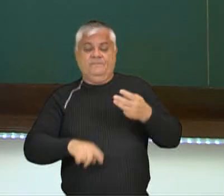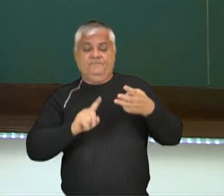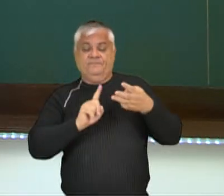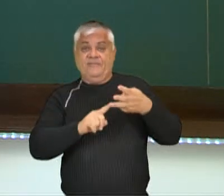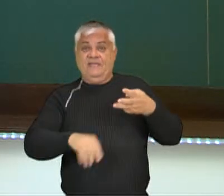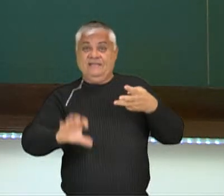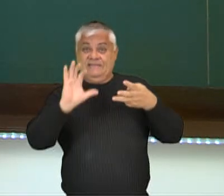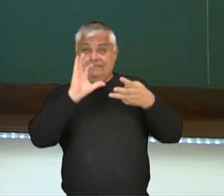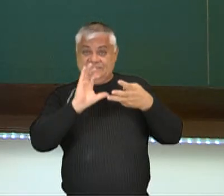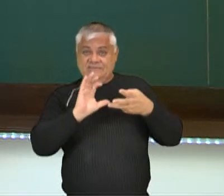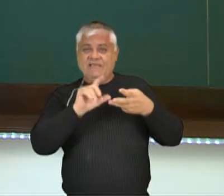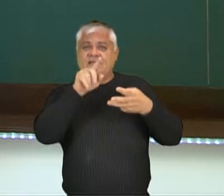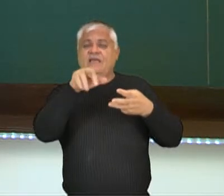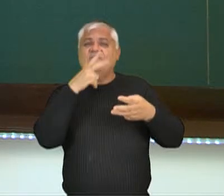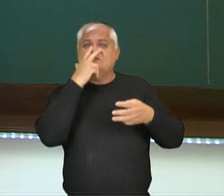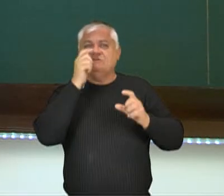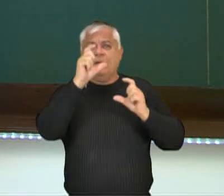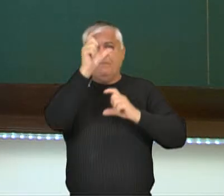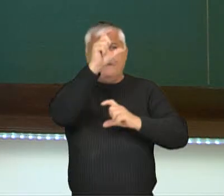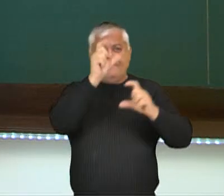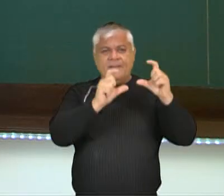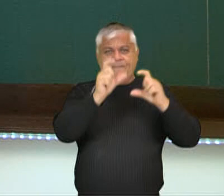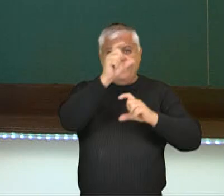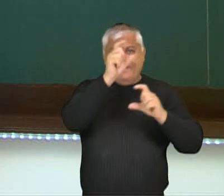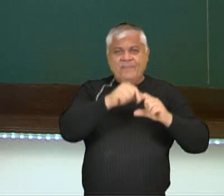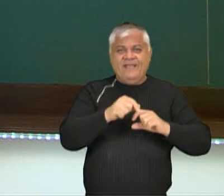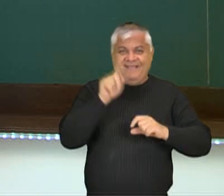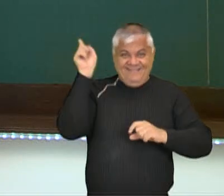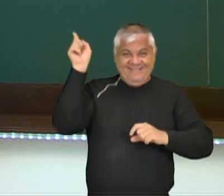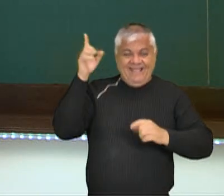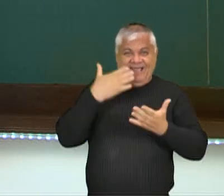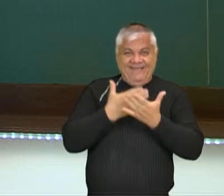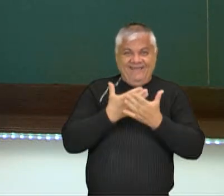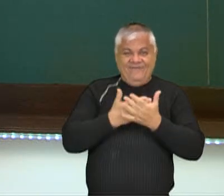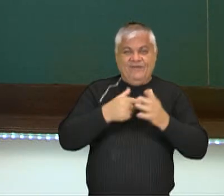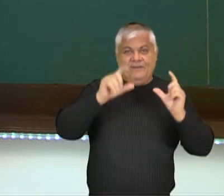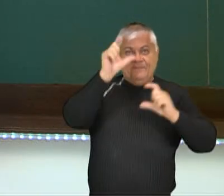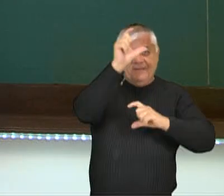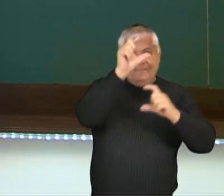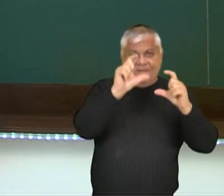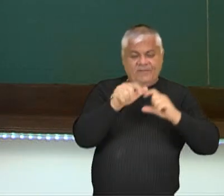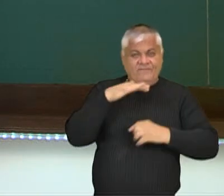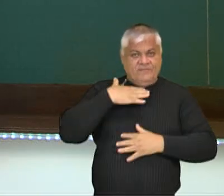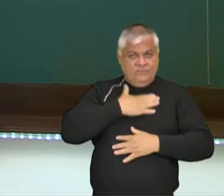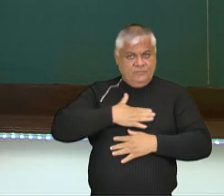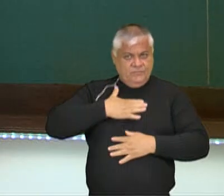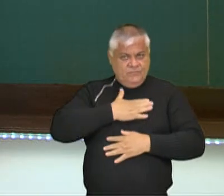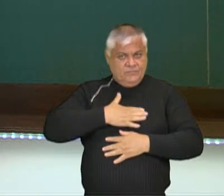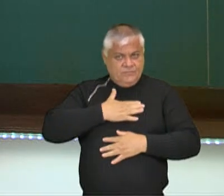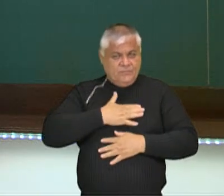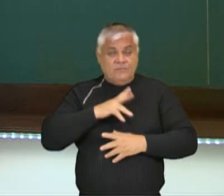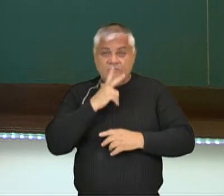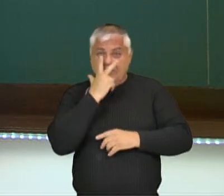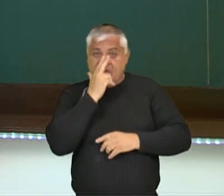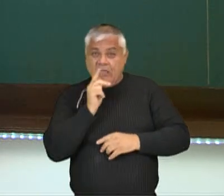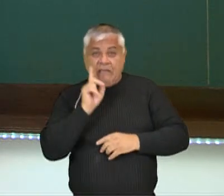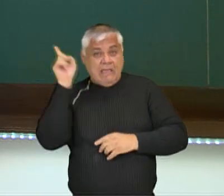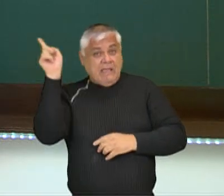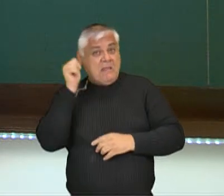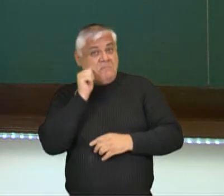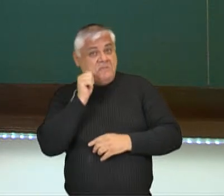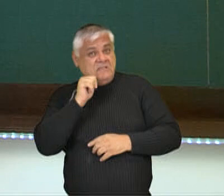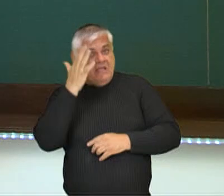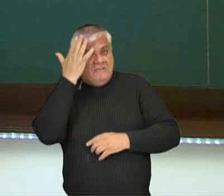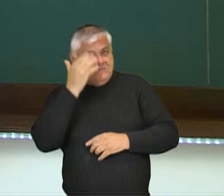dos trechos do livro de Anne Frank? Esse que nós lemos aqui durante a aula. Você gostou? Você acha que ela